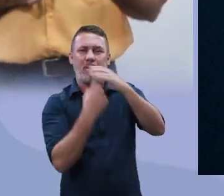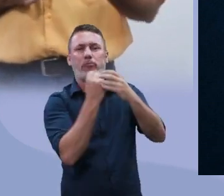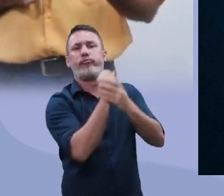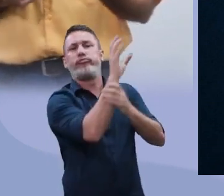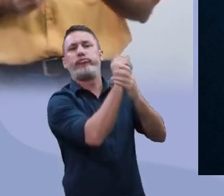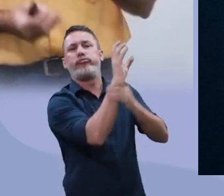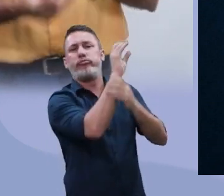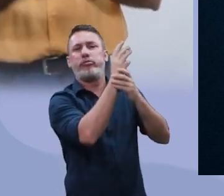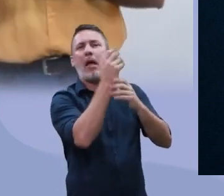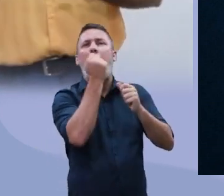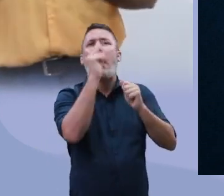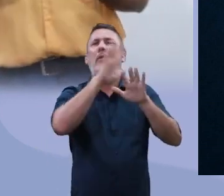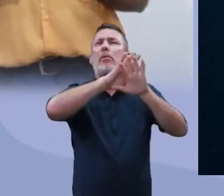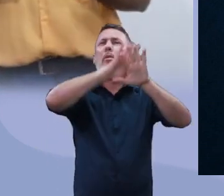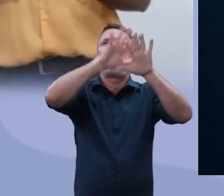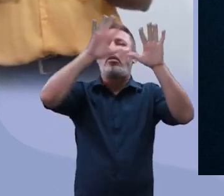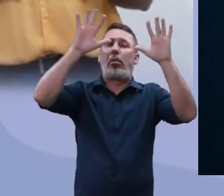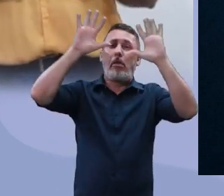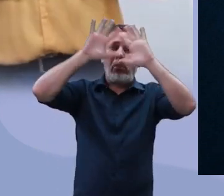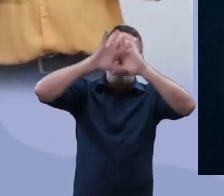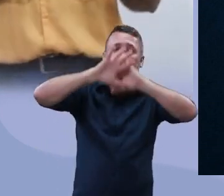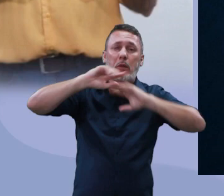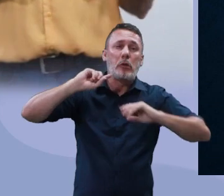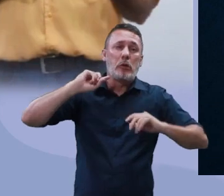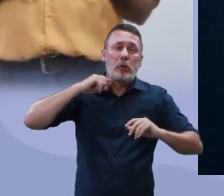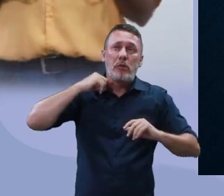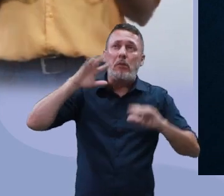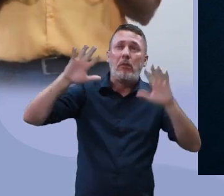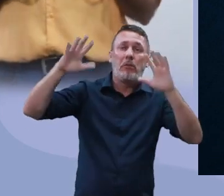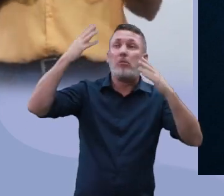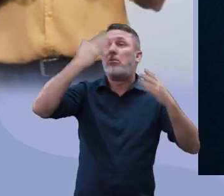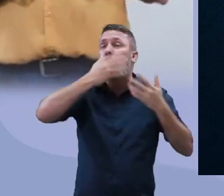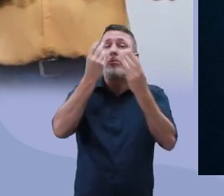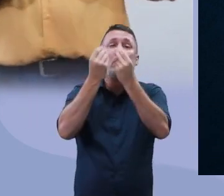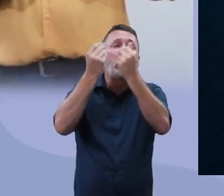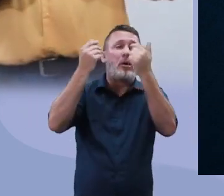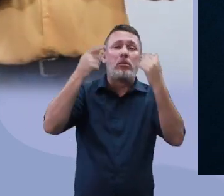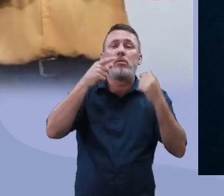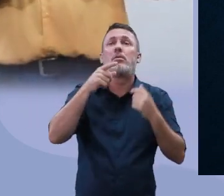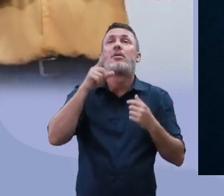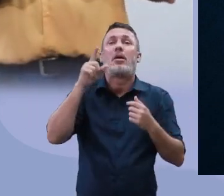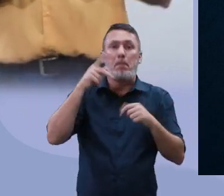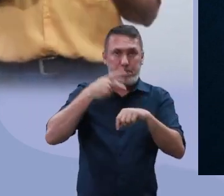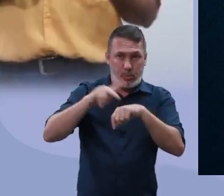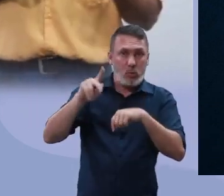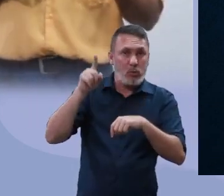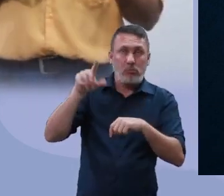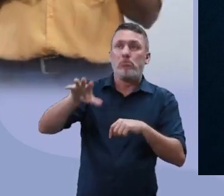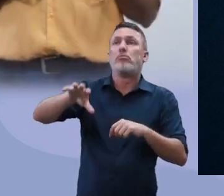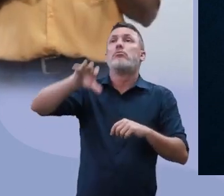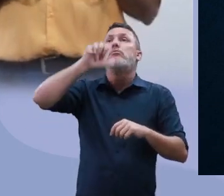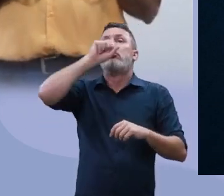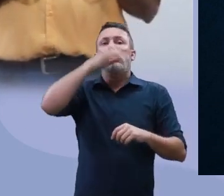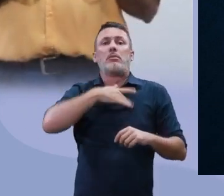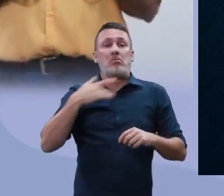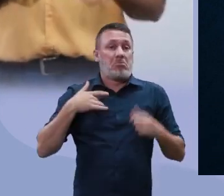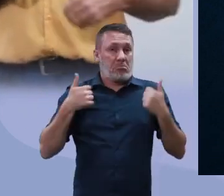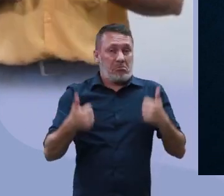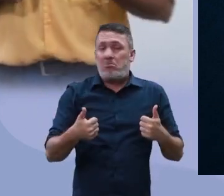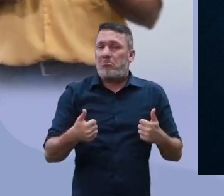empresas, de indústrias, e tudo isso daí, né, faz com que você tenha um ar que não seja,